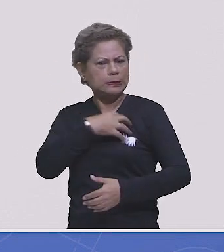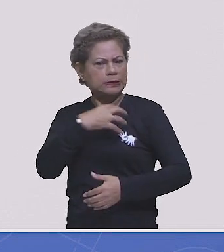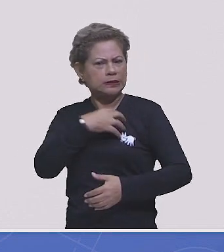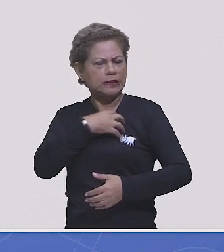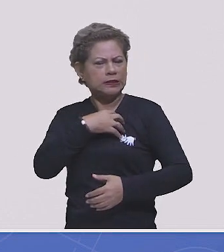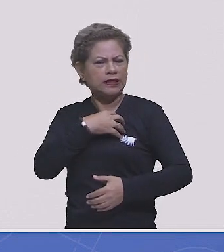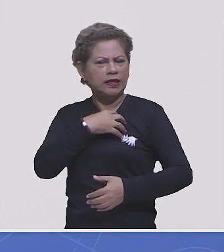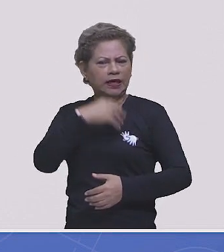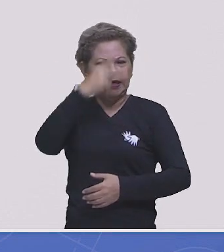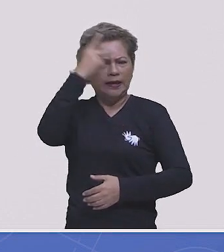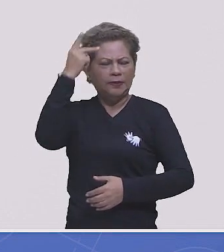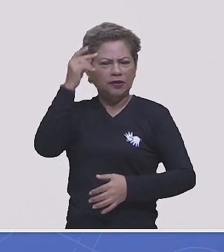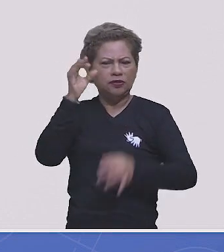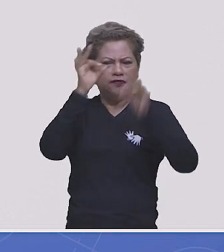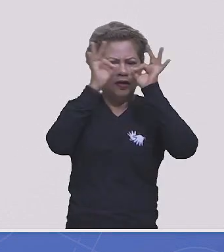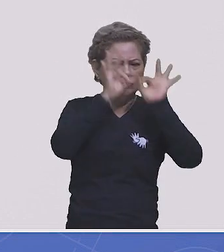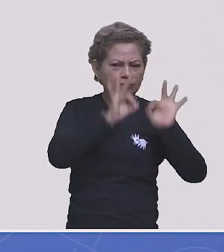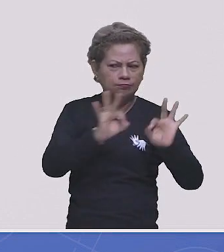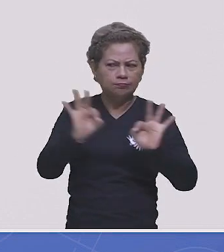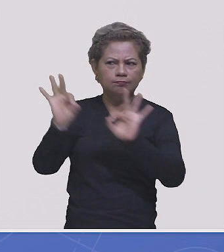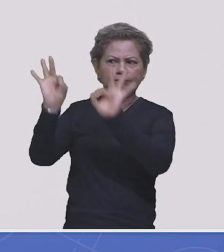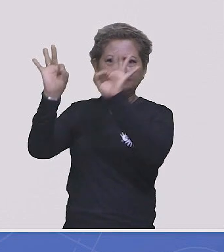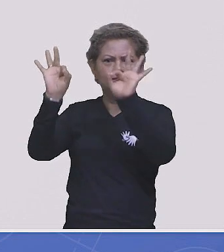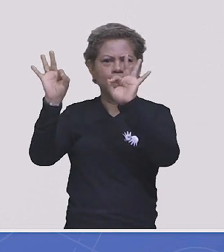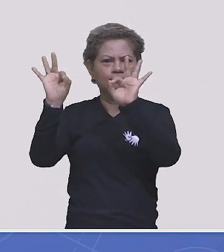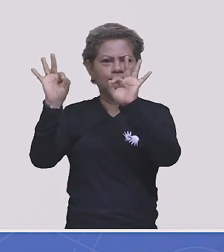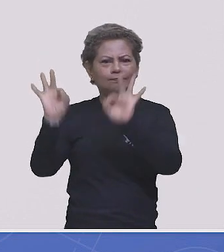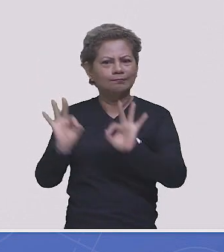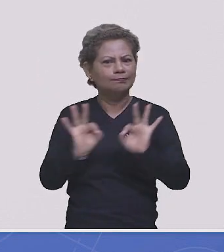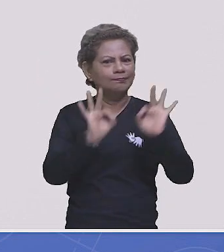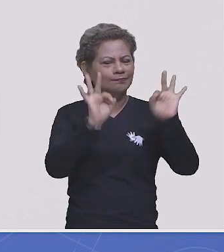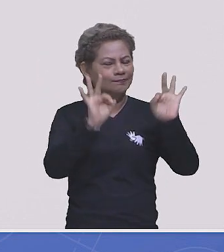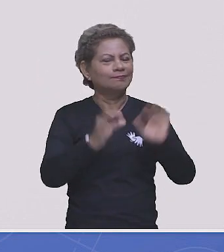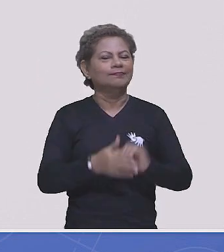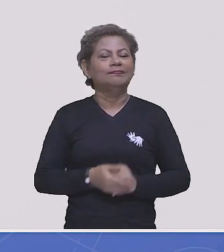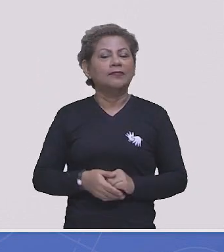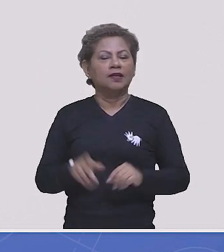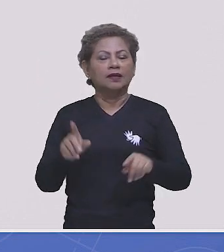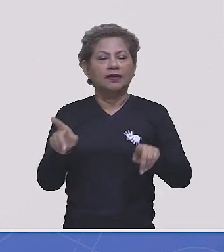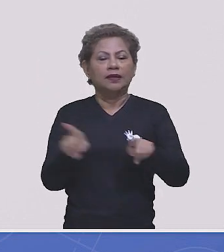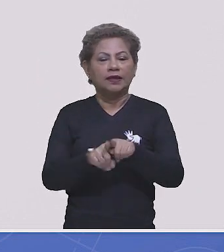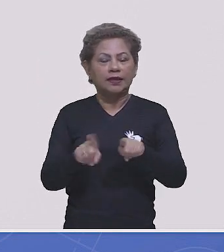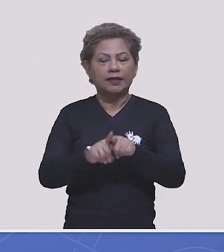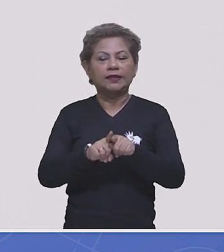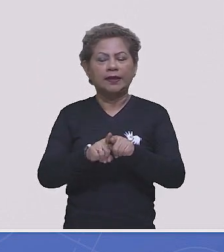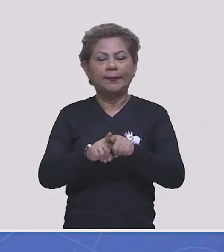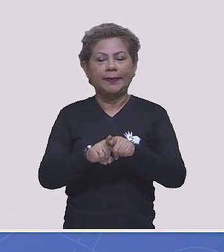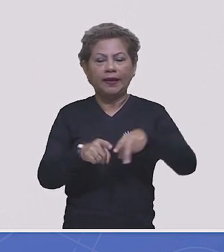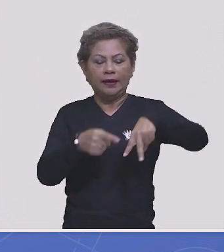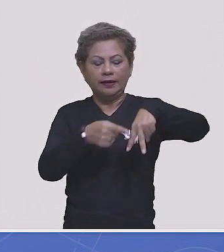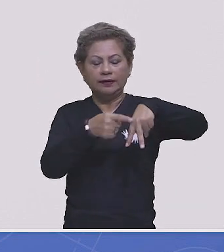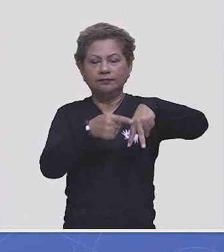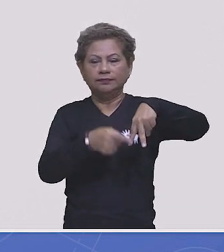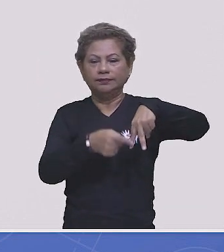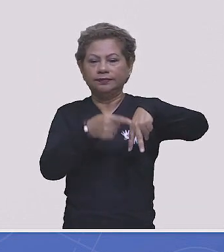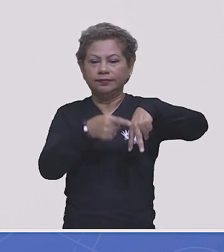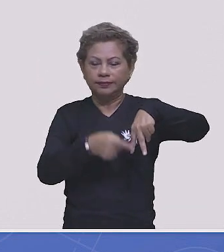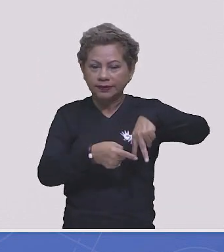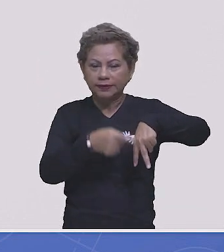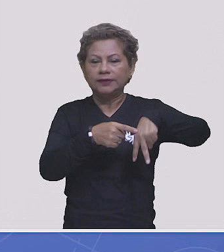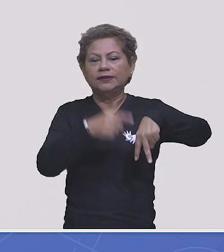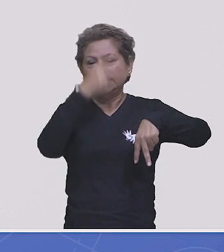frente. E os membros, tanto superiores quanto inferiores, como a gente está vendo